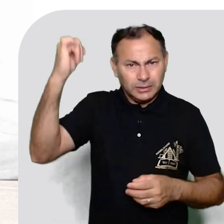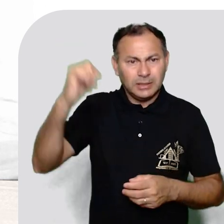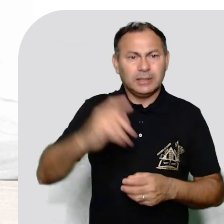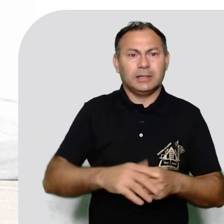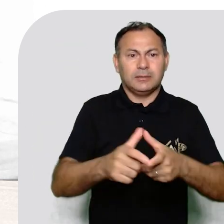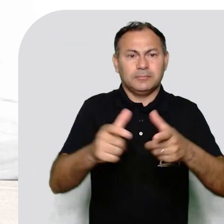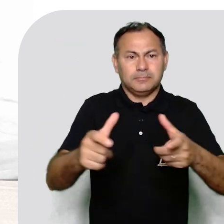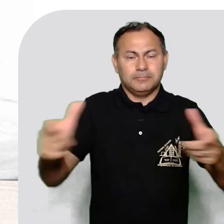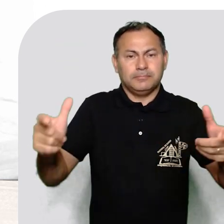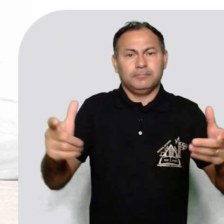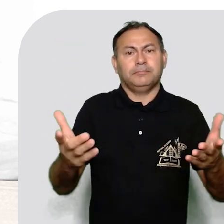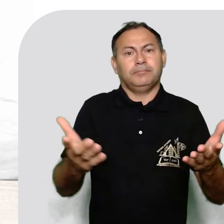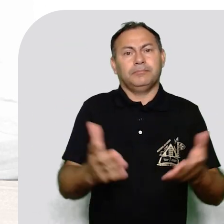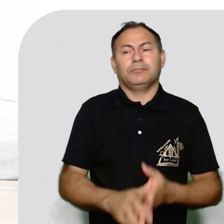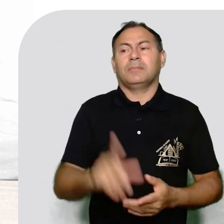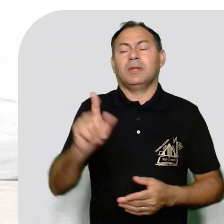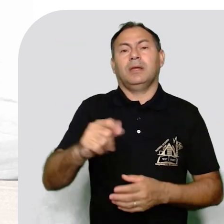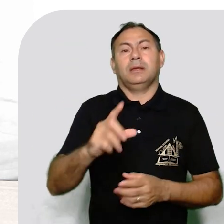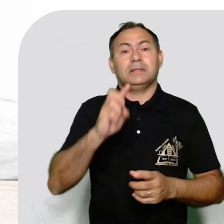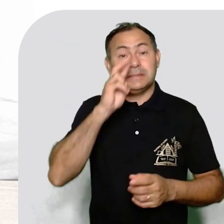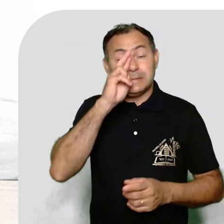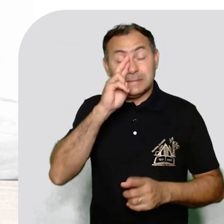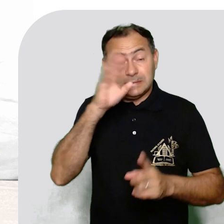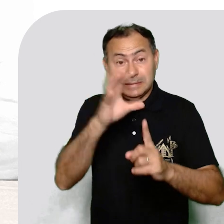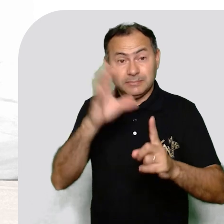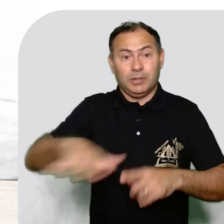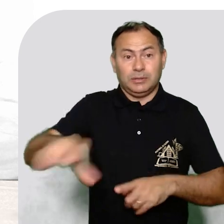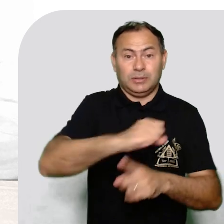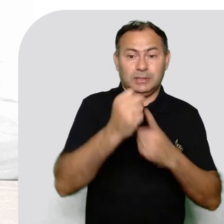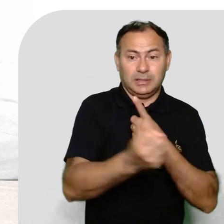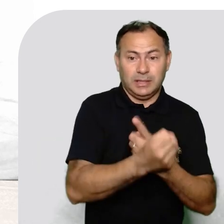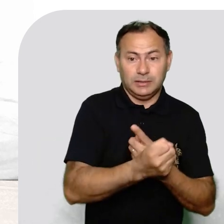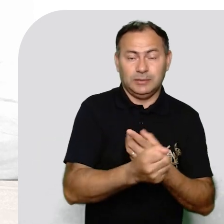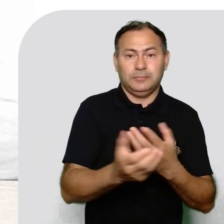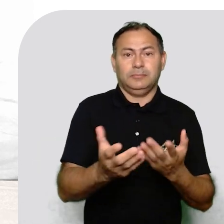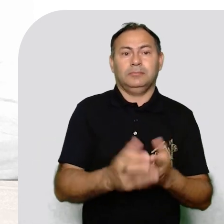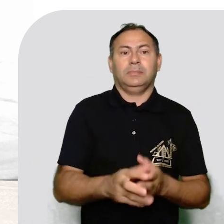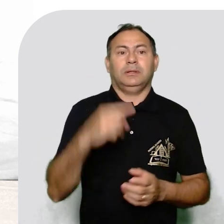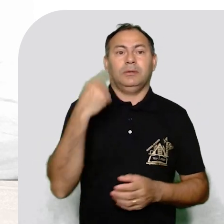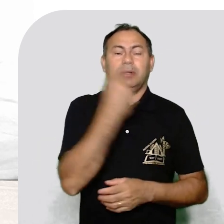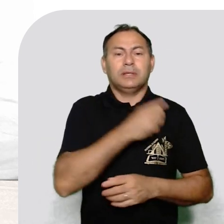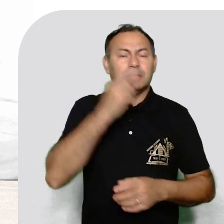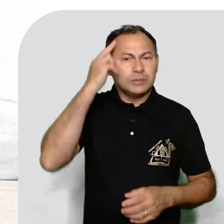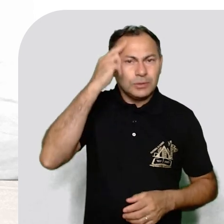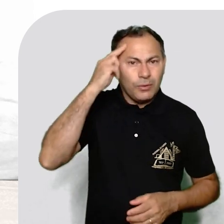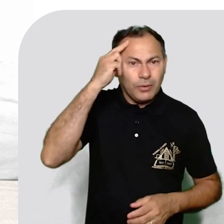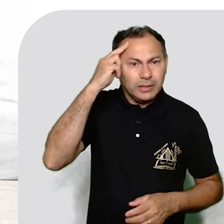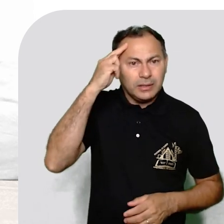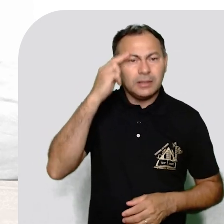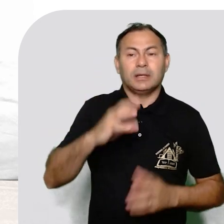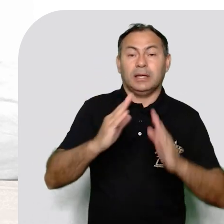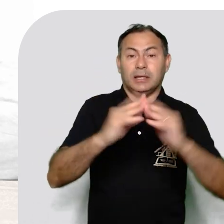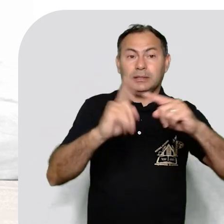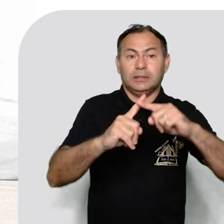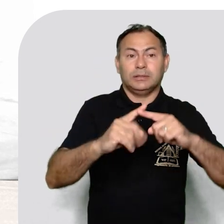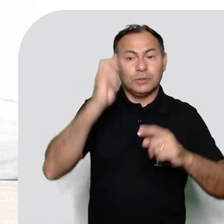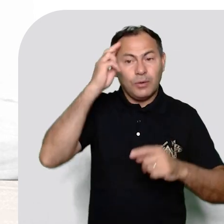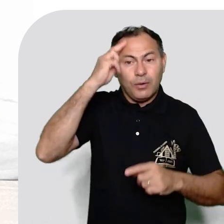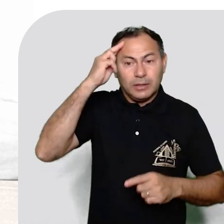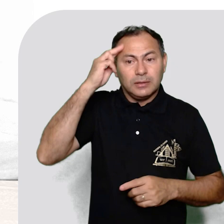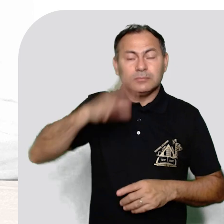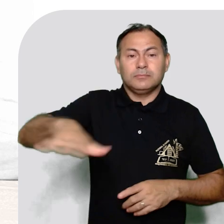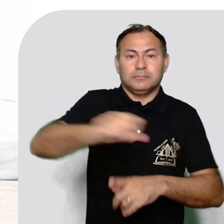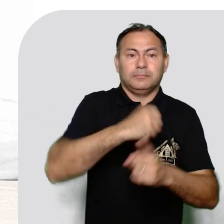que crescem, elas são ameaças para uma sociedade que a gente sonha, que a igreja sonha,